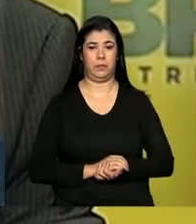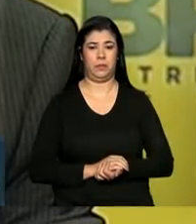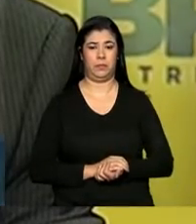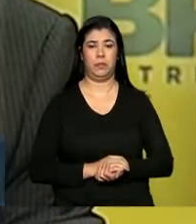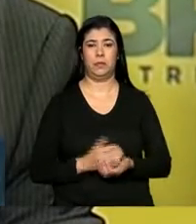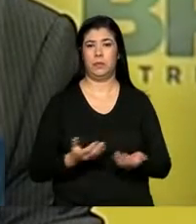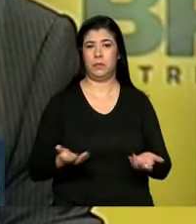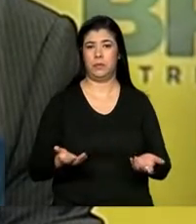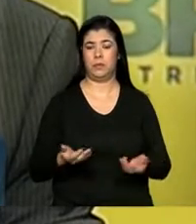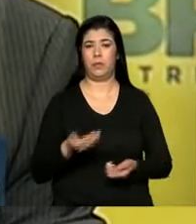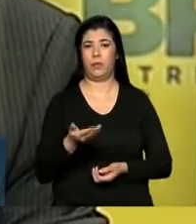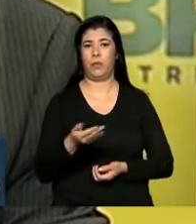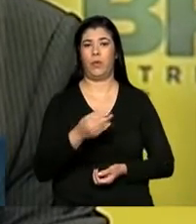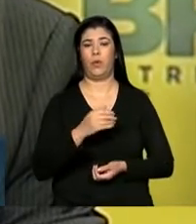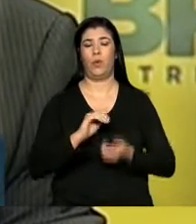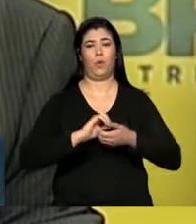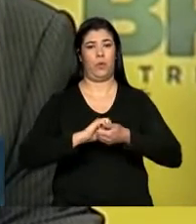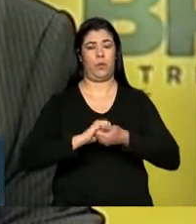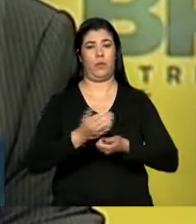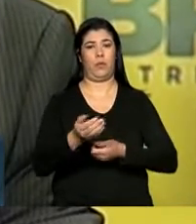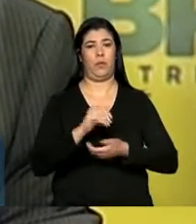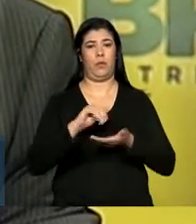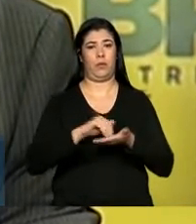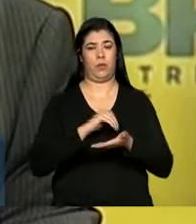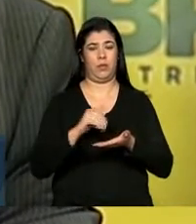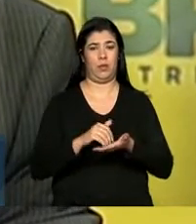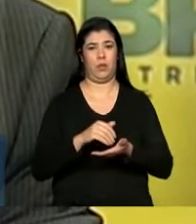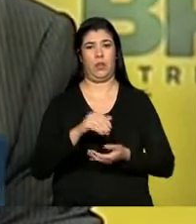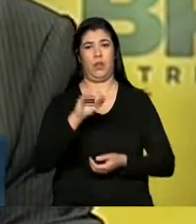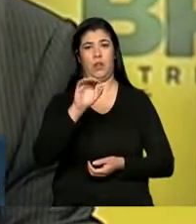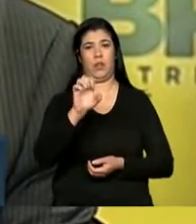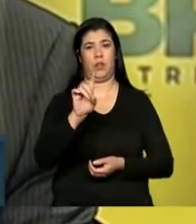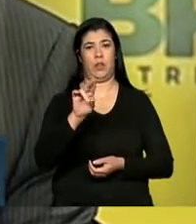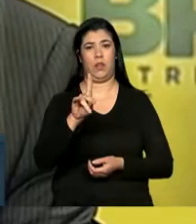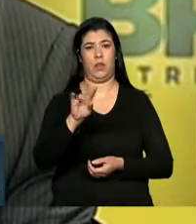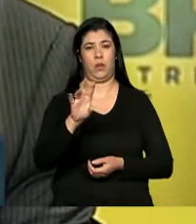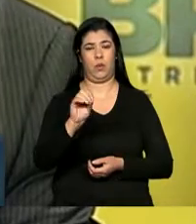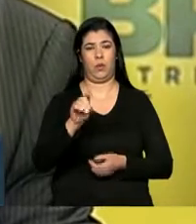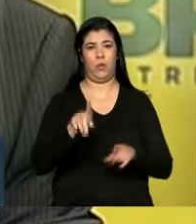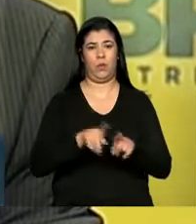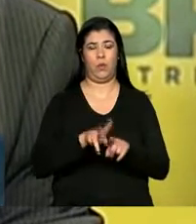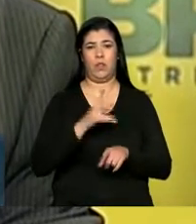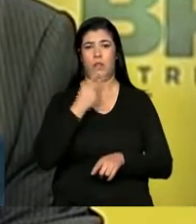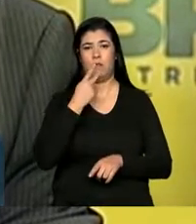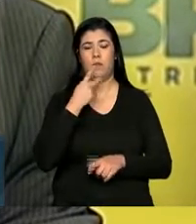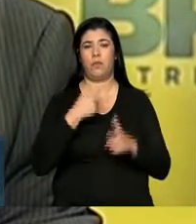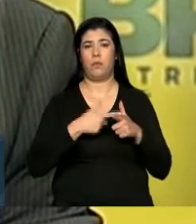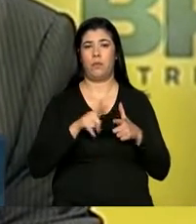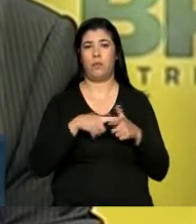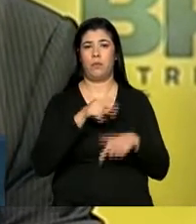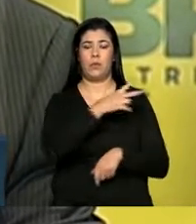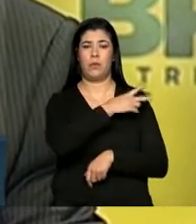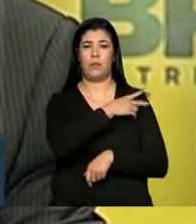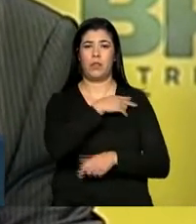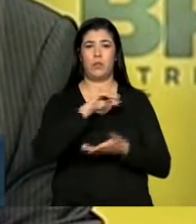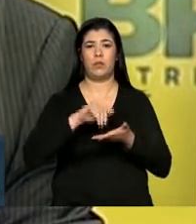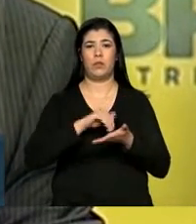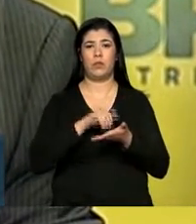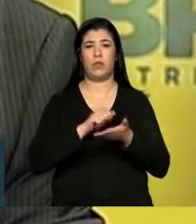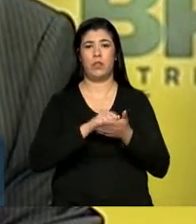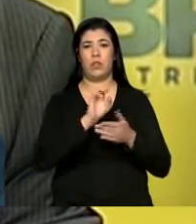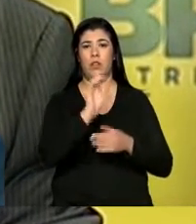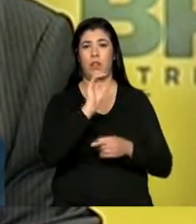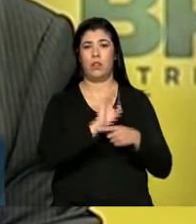secretário e presidente do Conselho de Eduardo Deschamps, um problema técnico fez que os secretários estaduais não